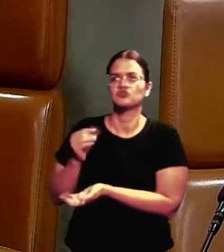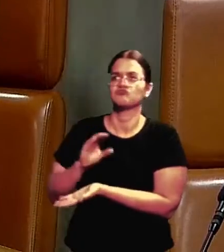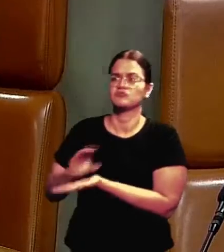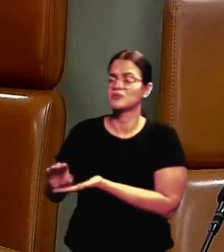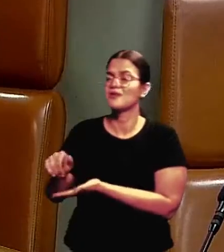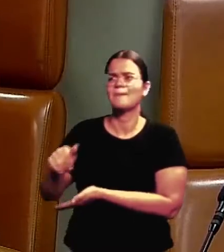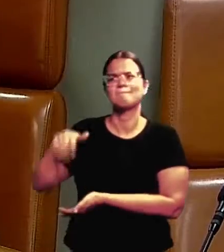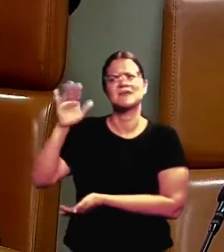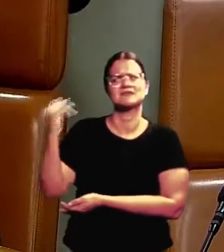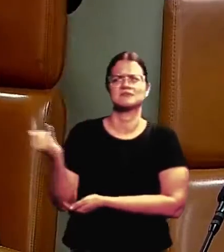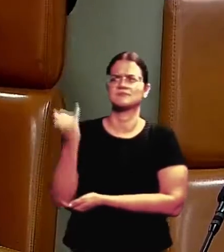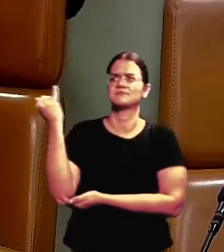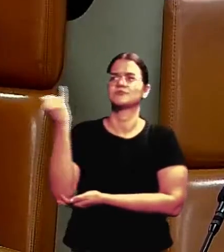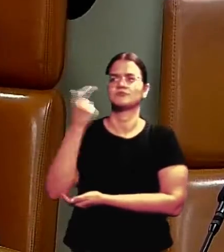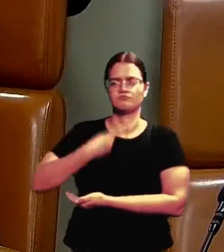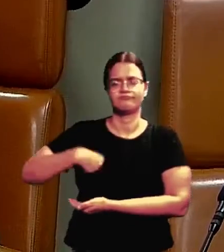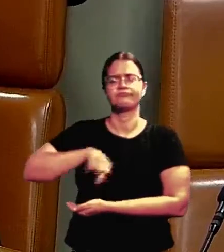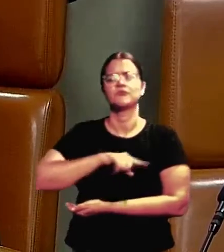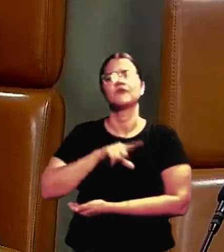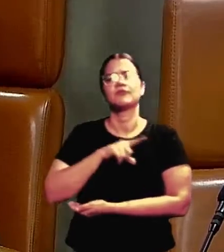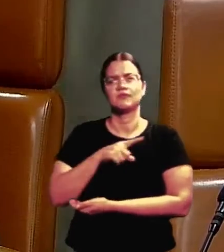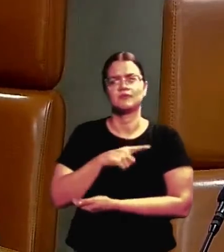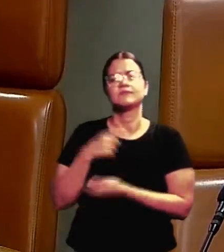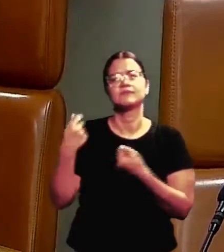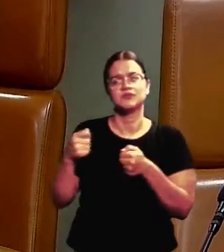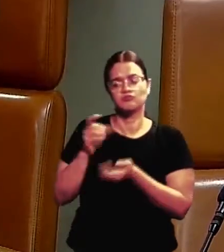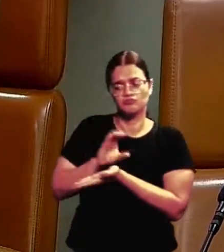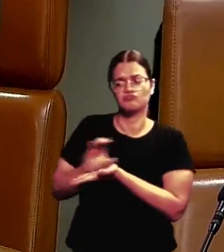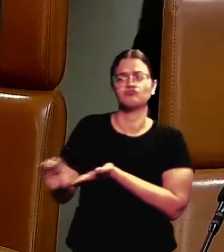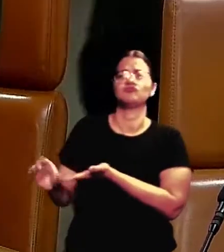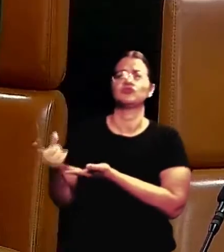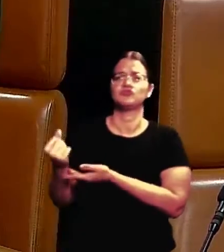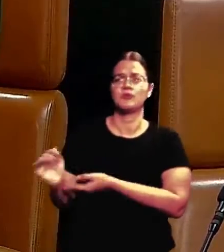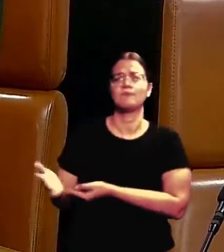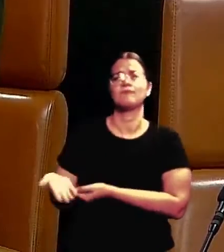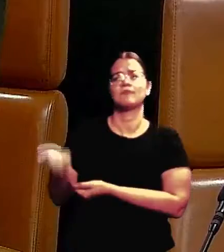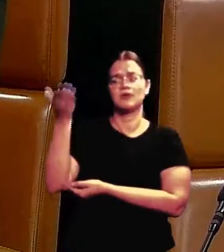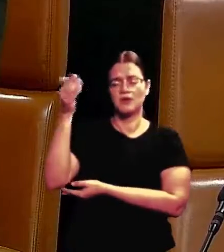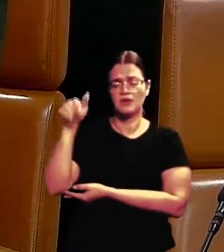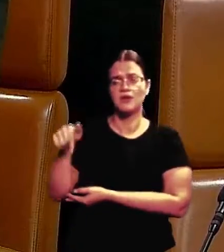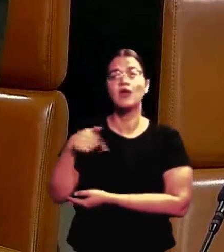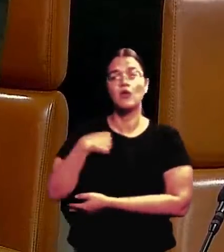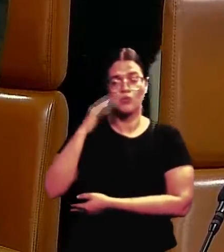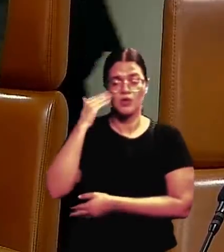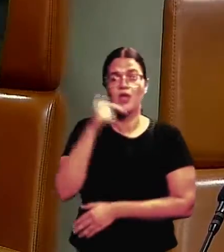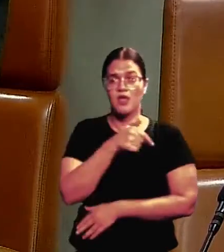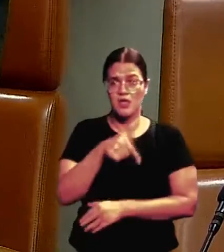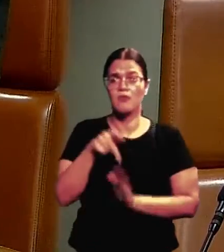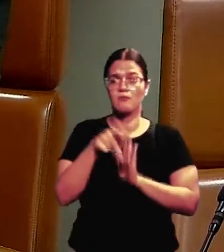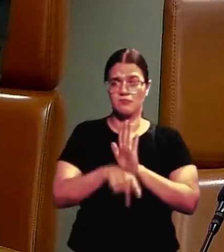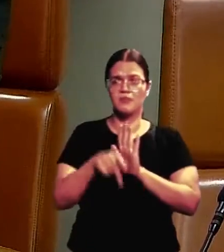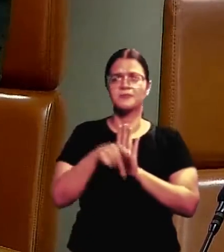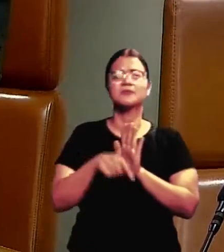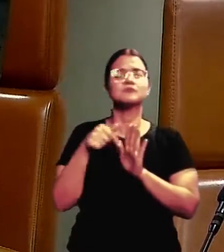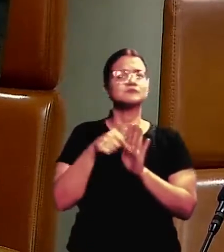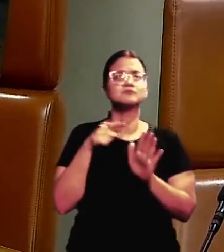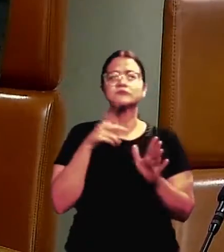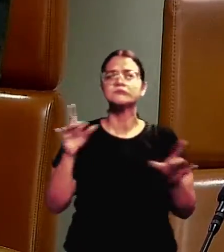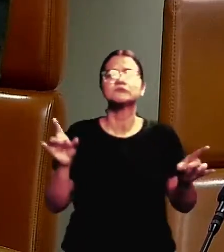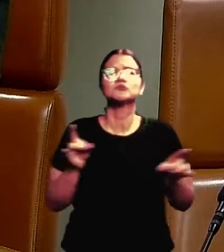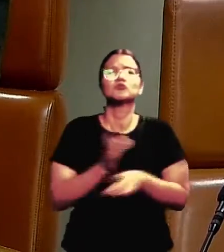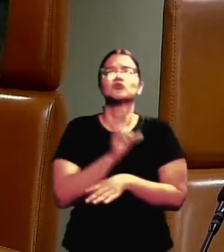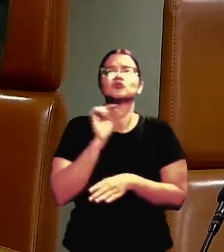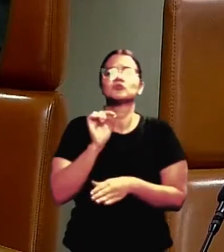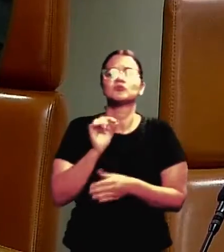das secretarias mais importantes que nós temos. Né? Entendo que esse projeto ele conclui